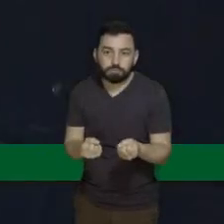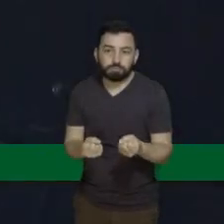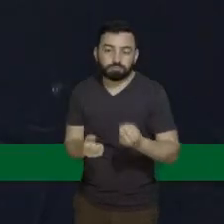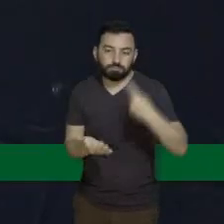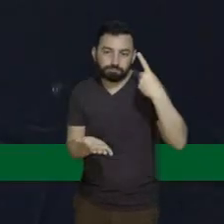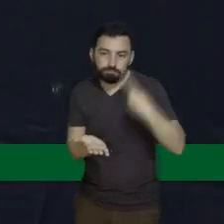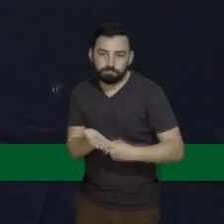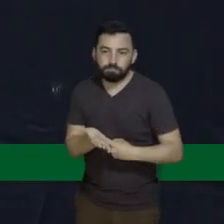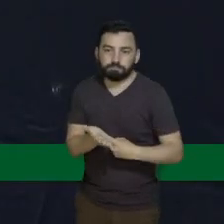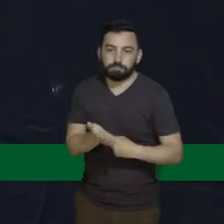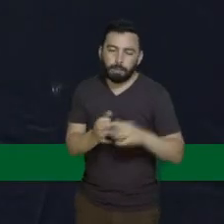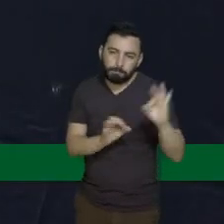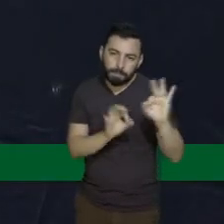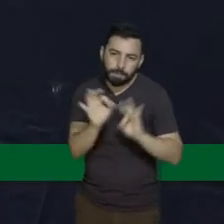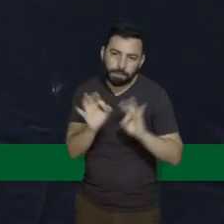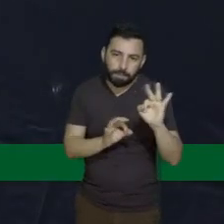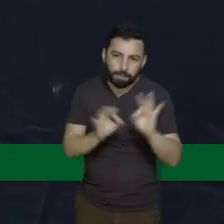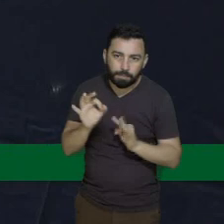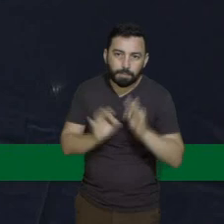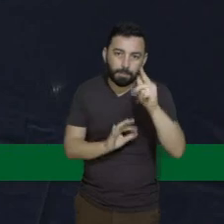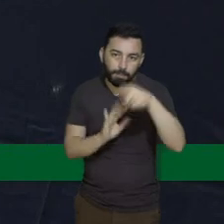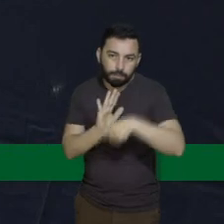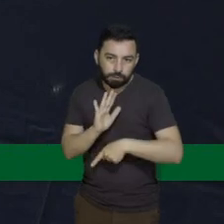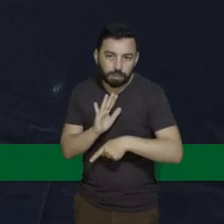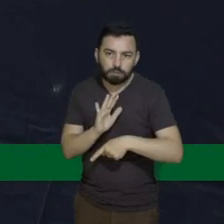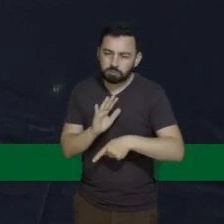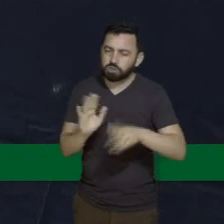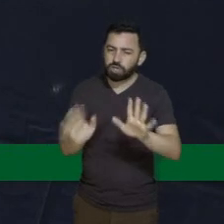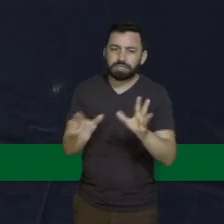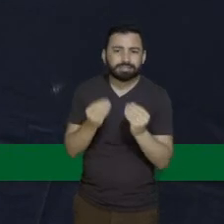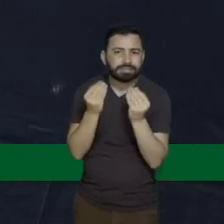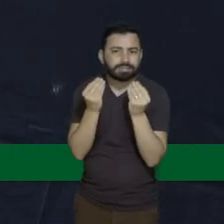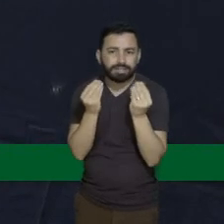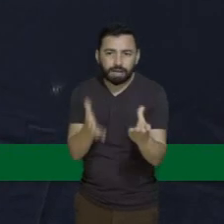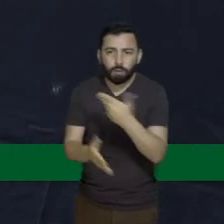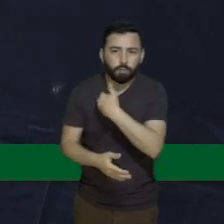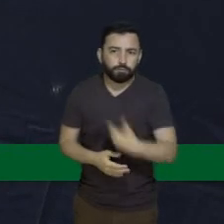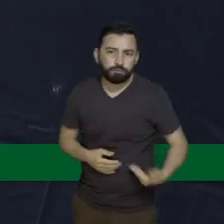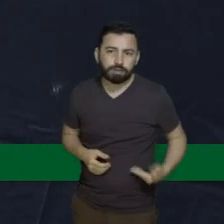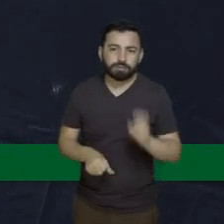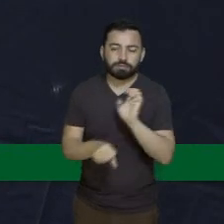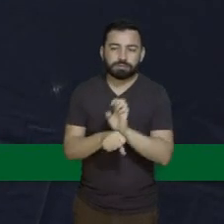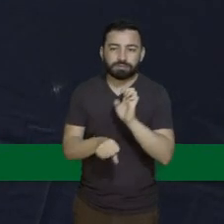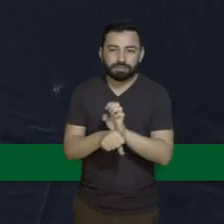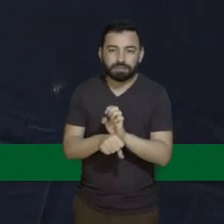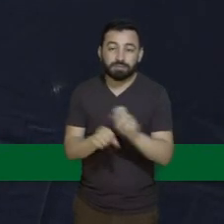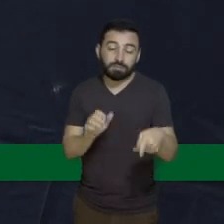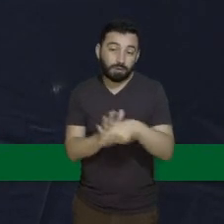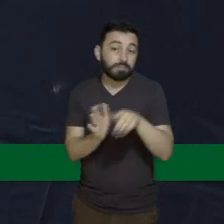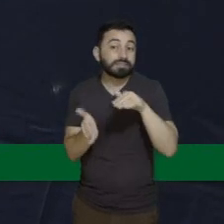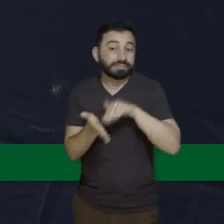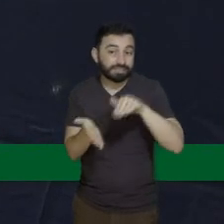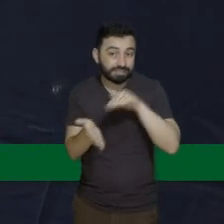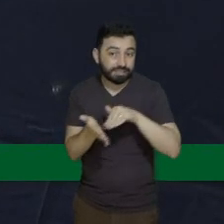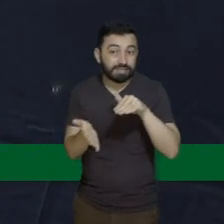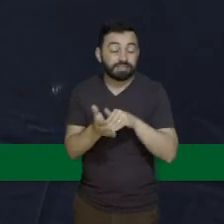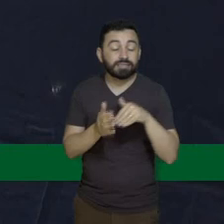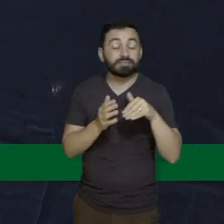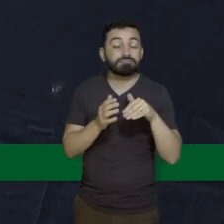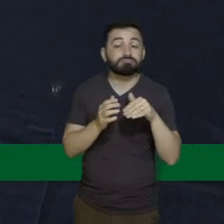o projeto, e o projeto está entregue ao Governo do Estado, através da Secretaria de